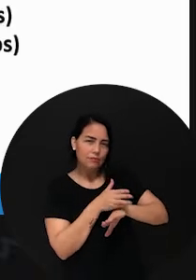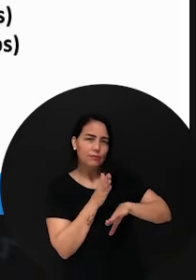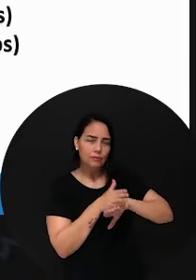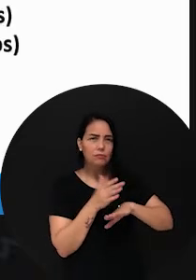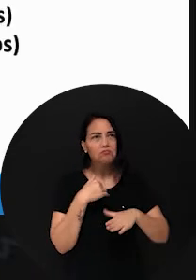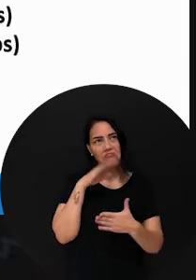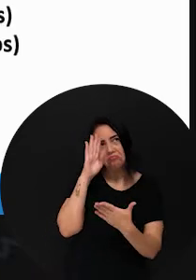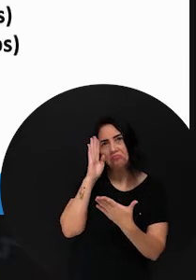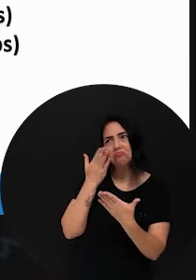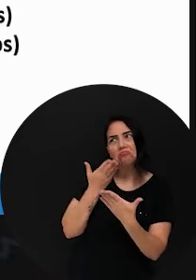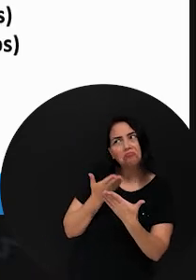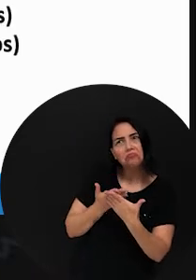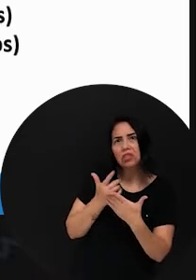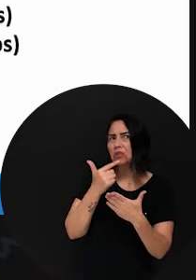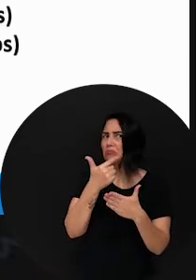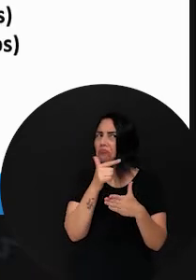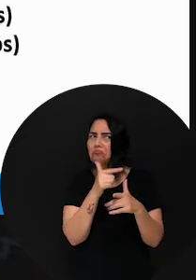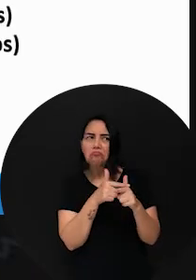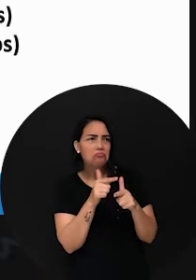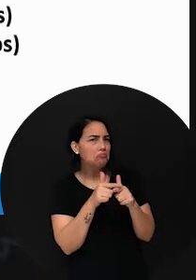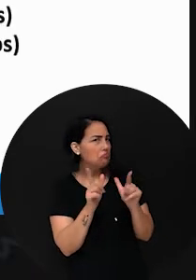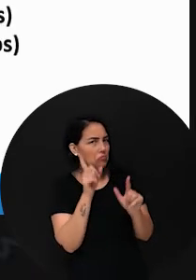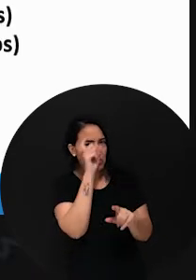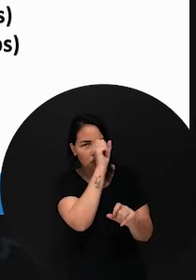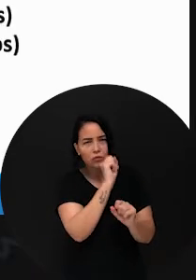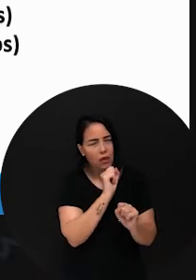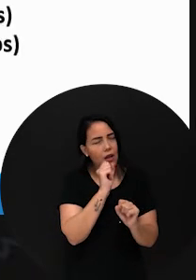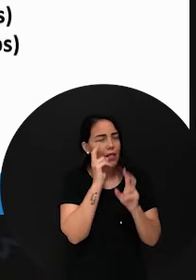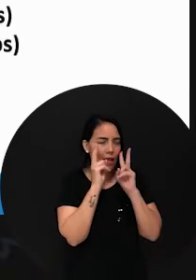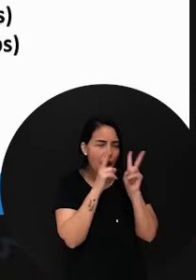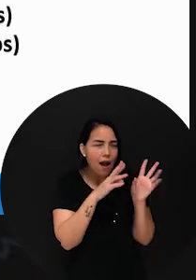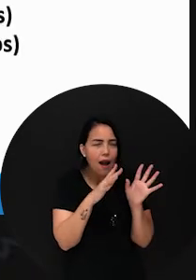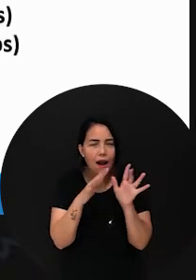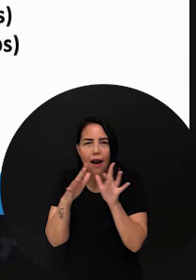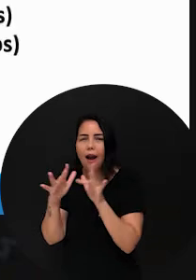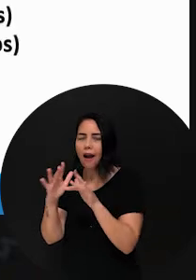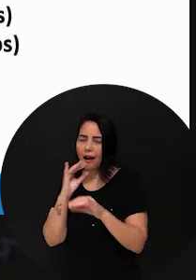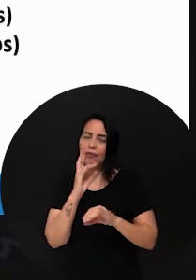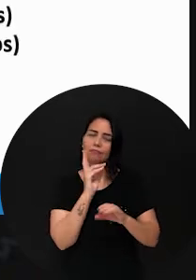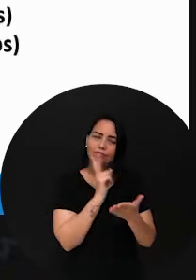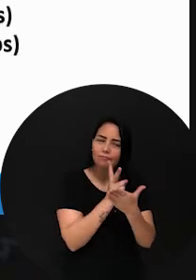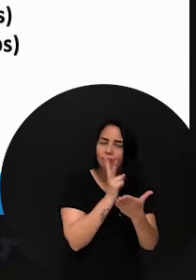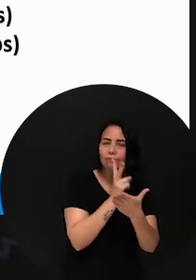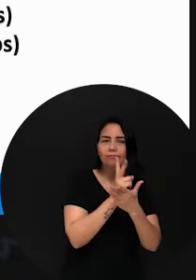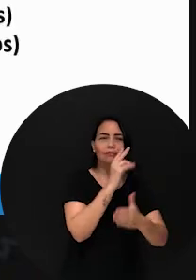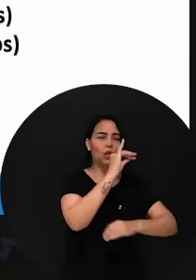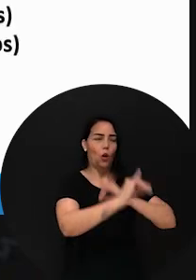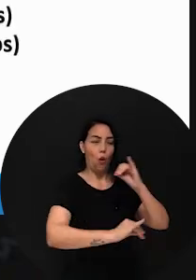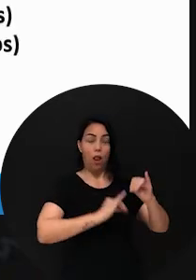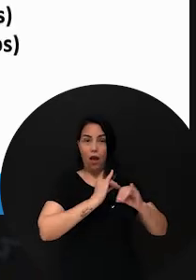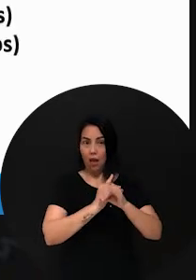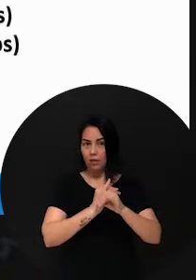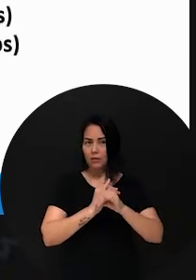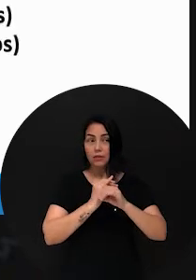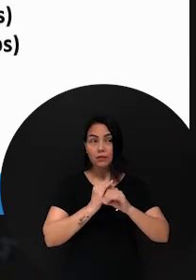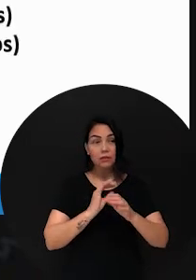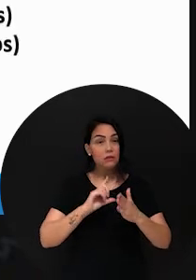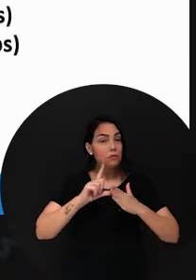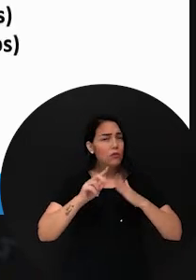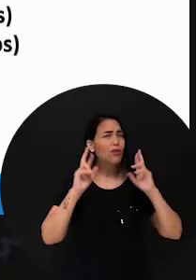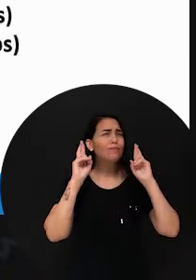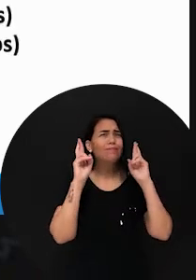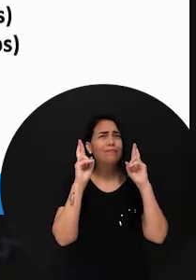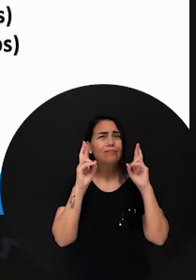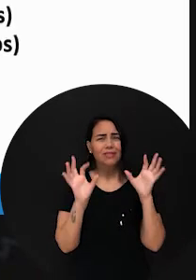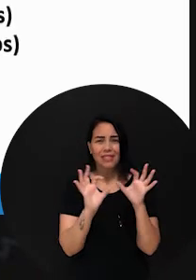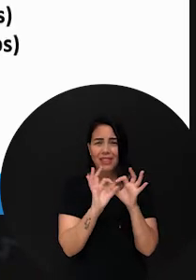Acredito eu que não teremos dificuldades para continuar nesse formato, e assim que tivermos liberação aí dos